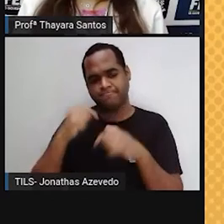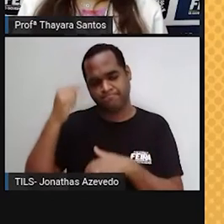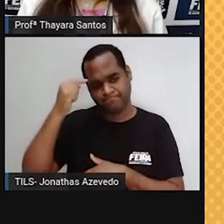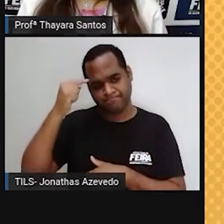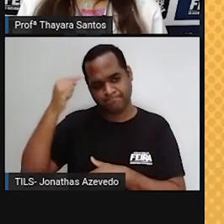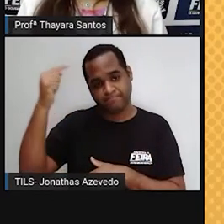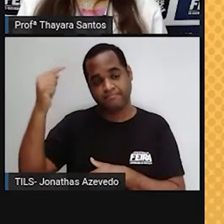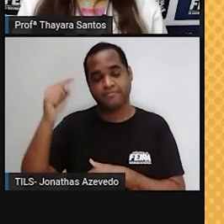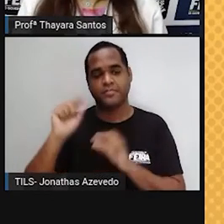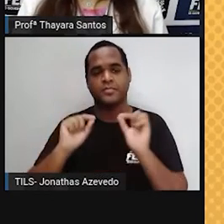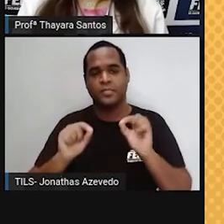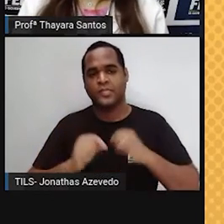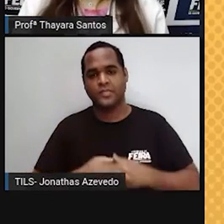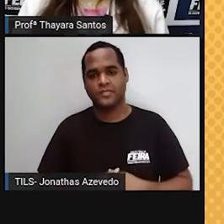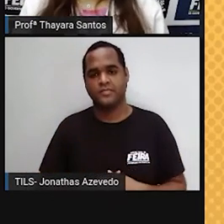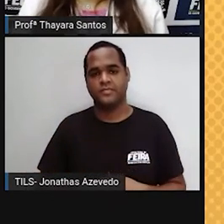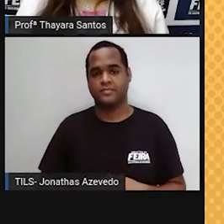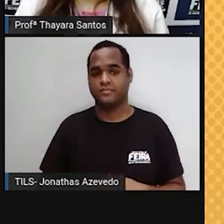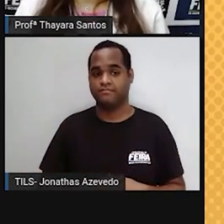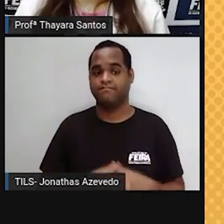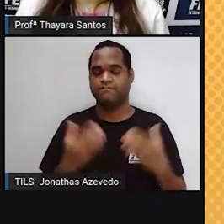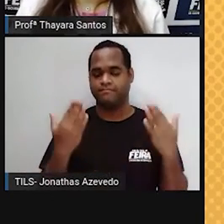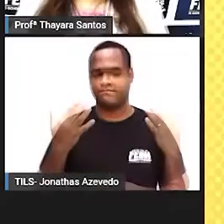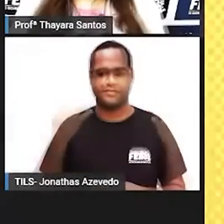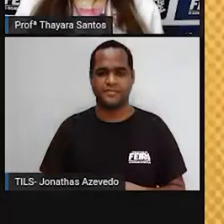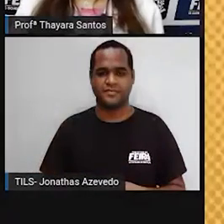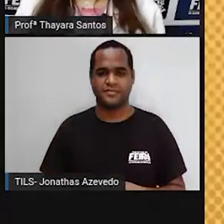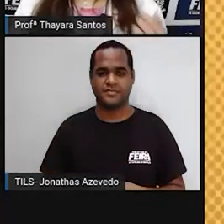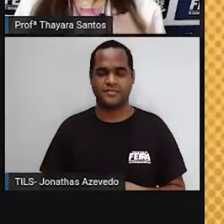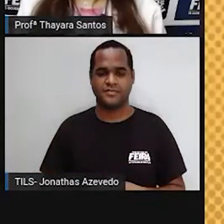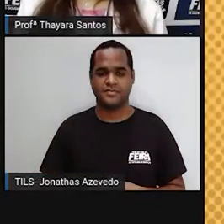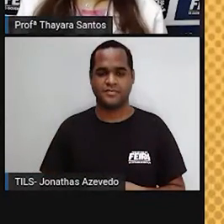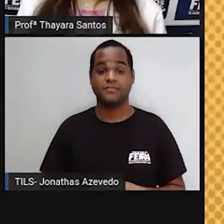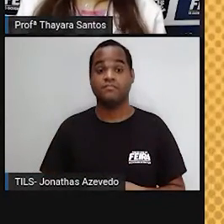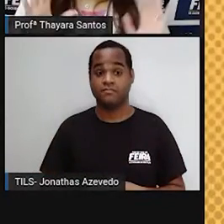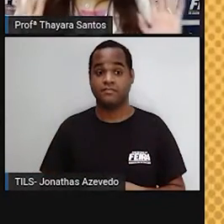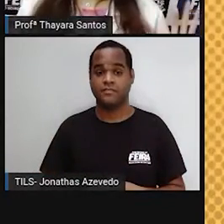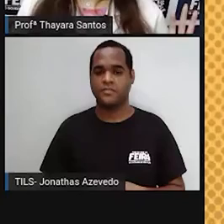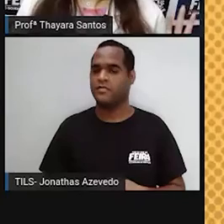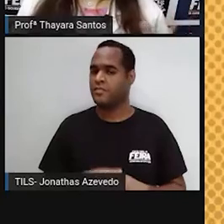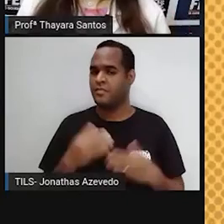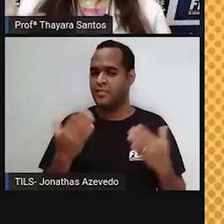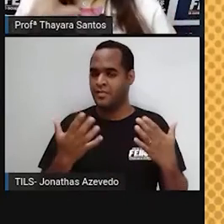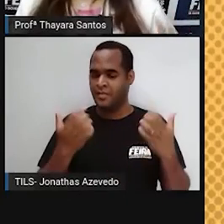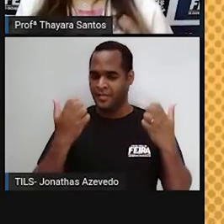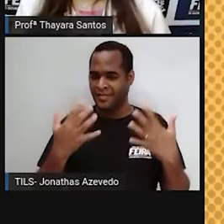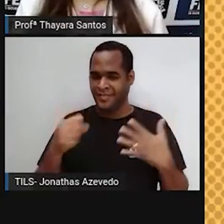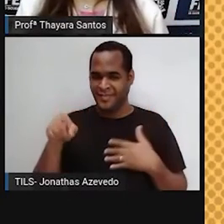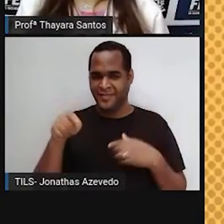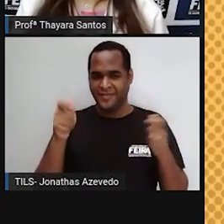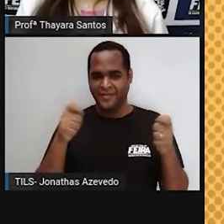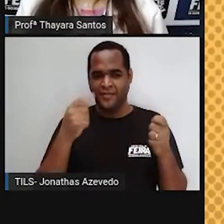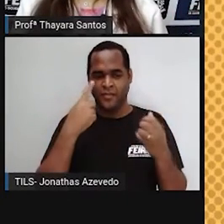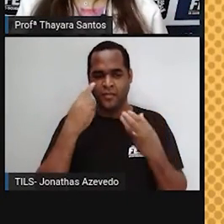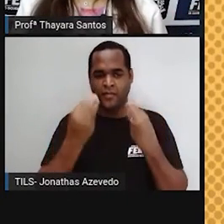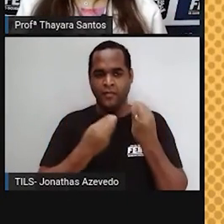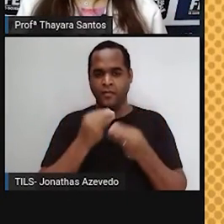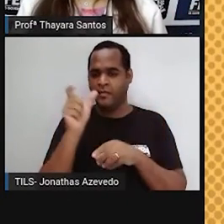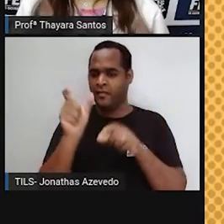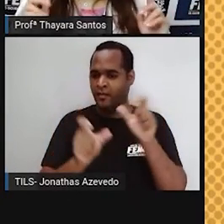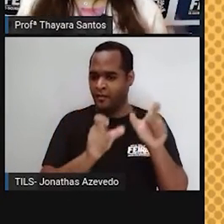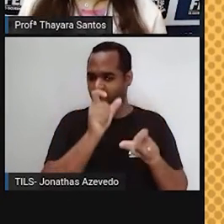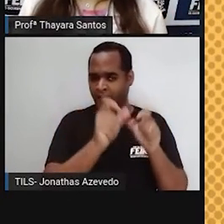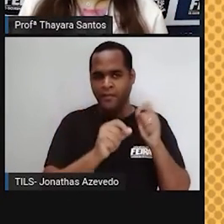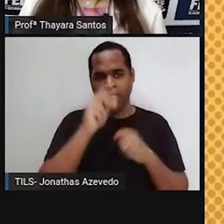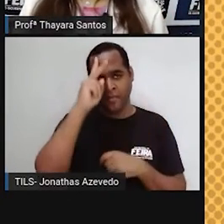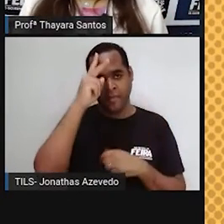acontecer daqui para frente, não é mesmo? Então, vamos lá, prosseguir. Então, agora, a gente já viu um pouquinho desses aspectos históricos